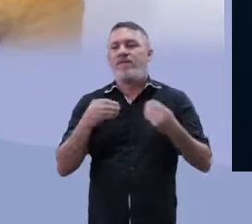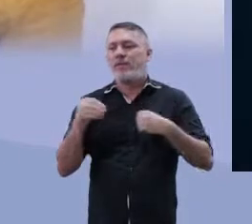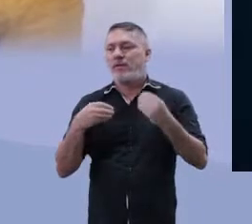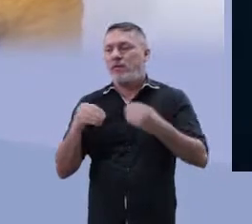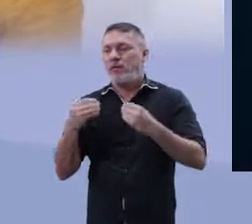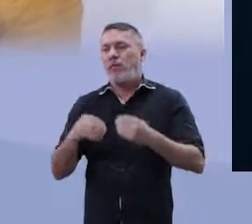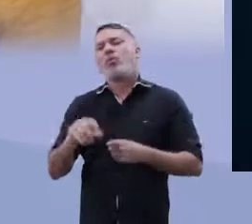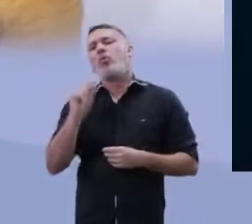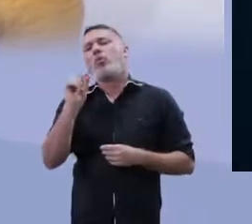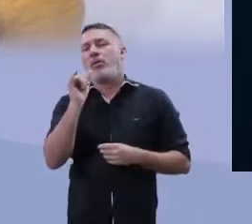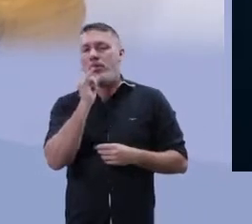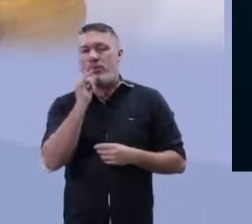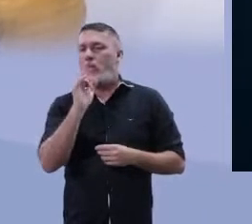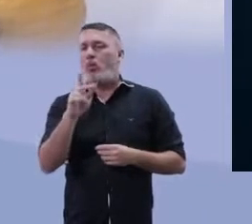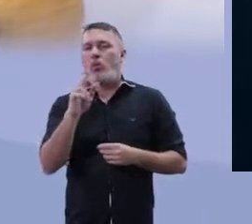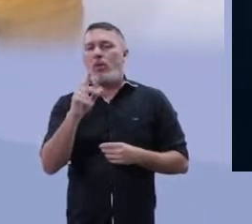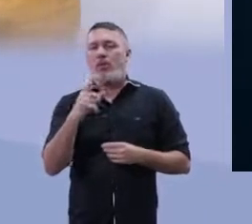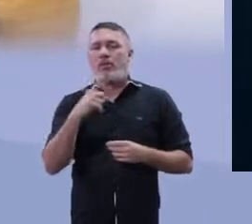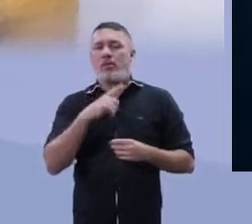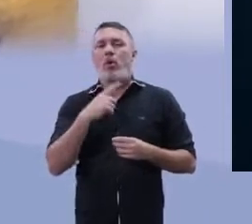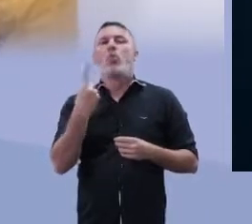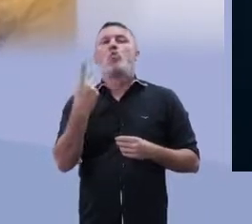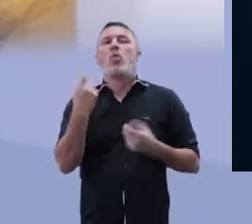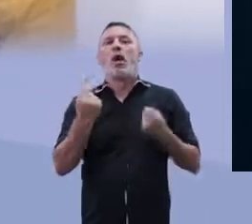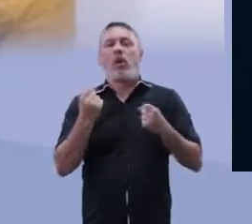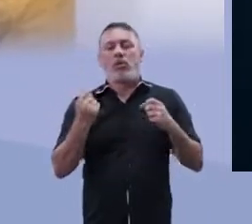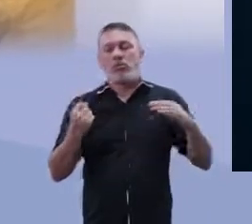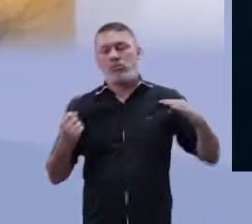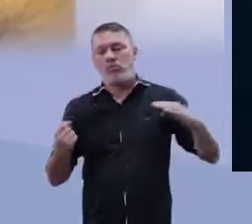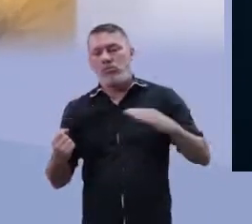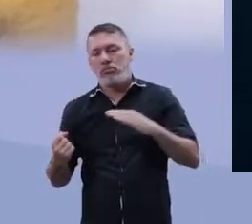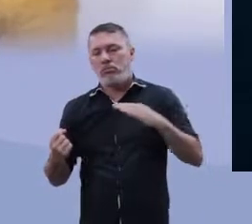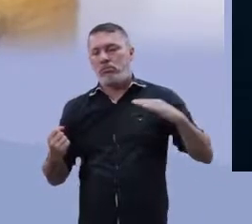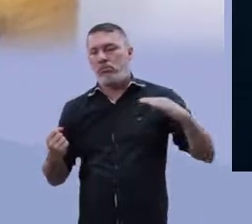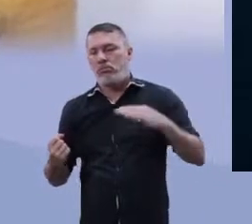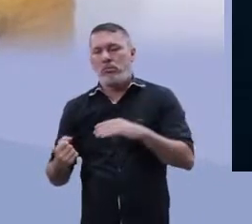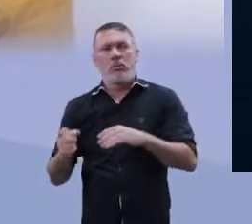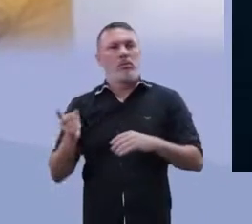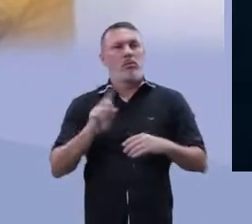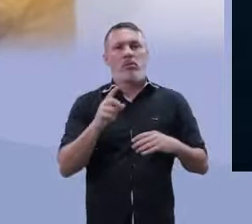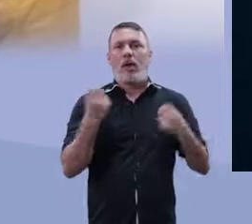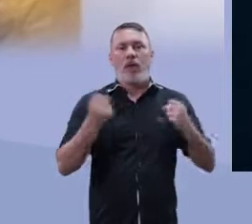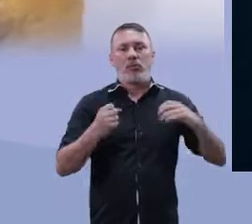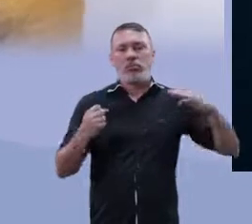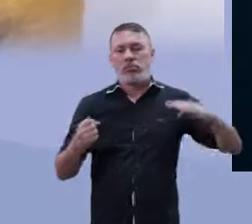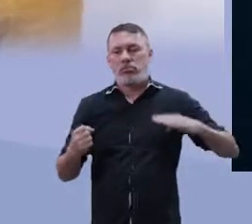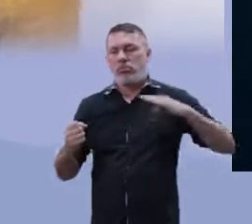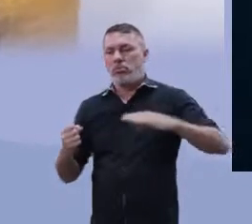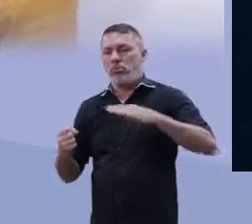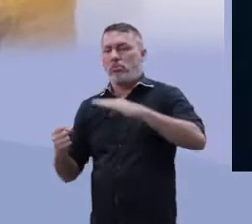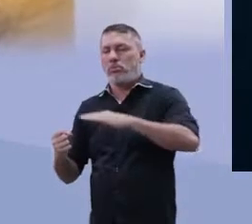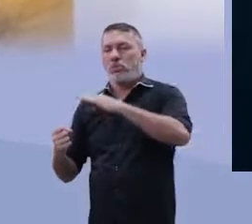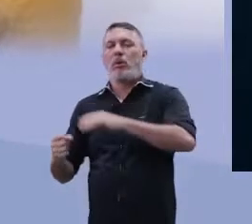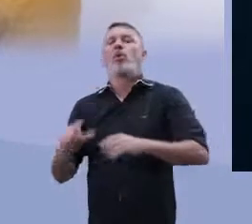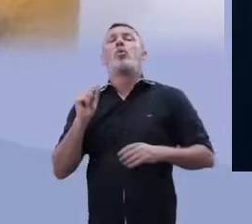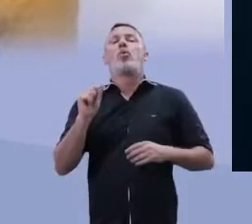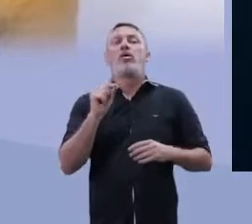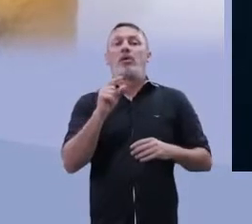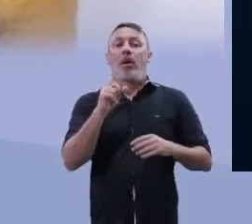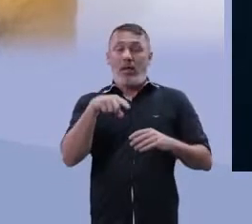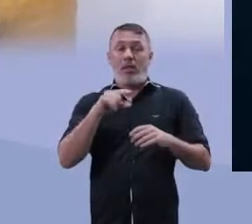não montava apenas um veículo nessa linha de montagem, você produzia vários veículos para várias camadas sociais.